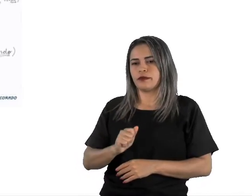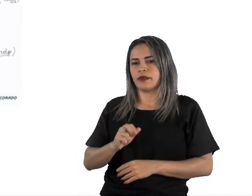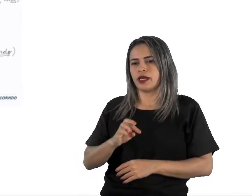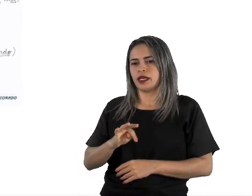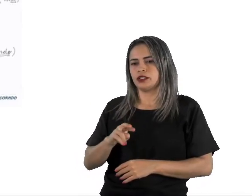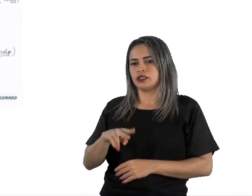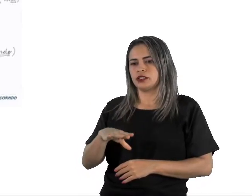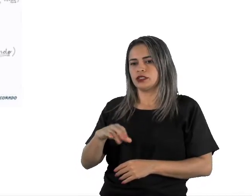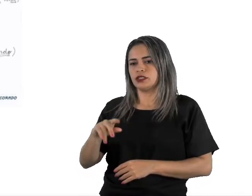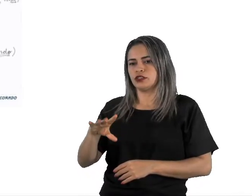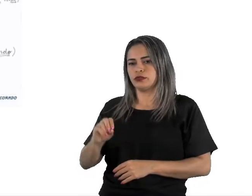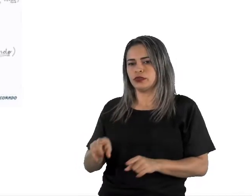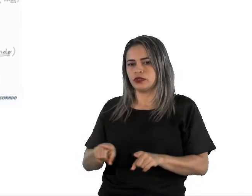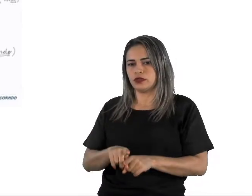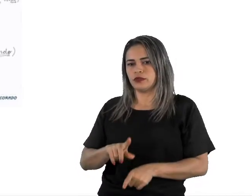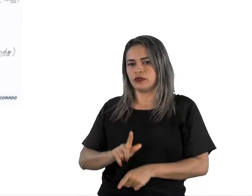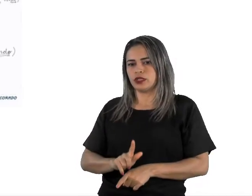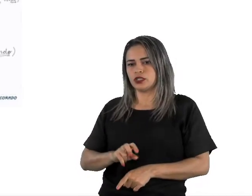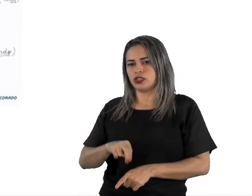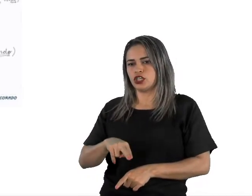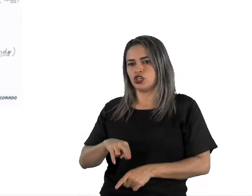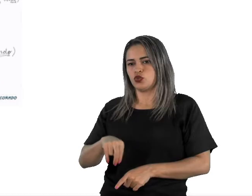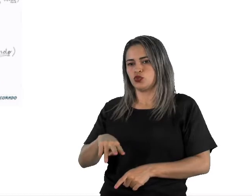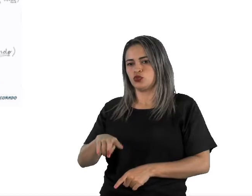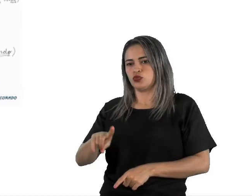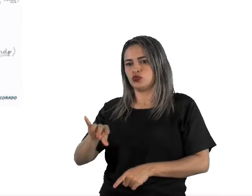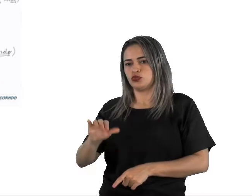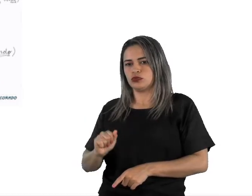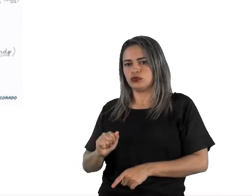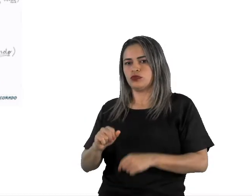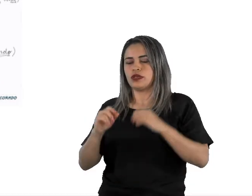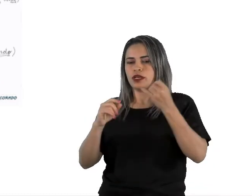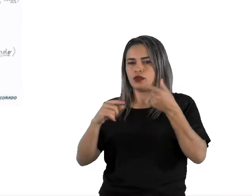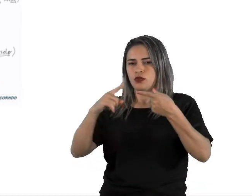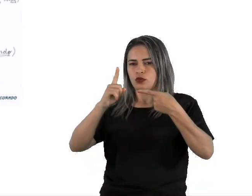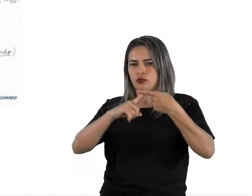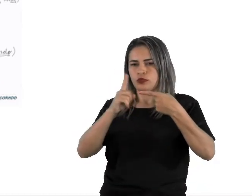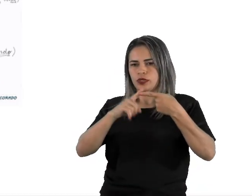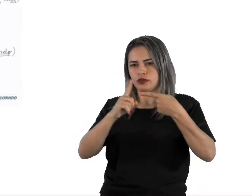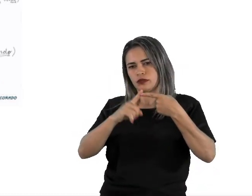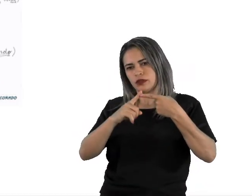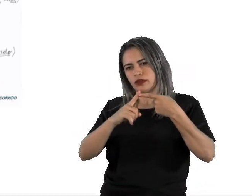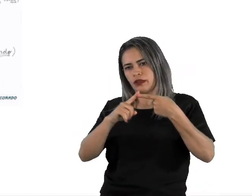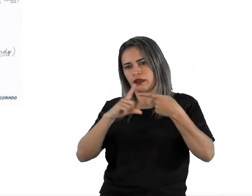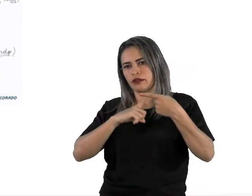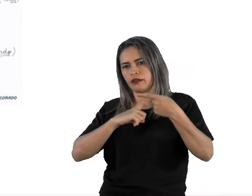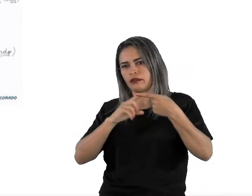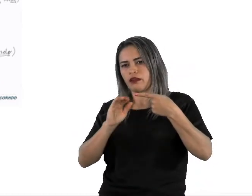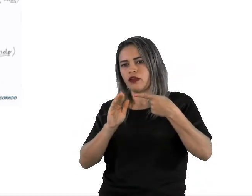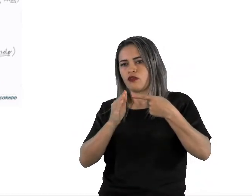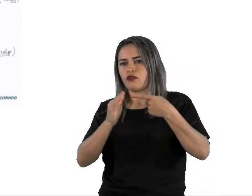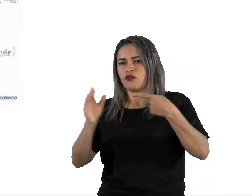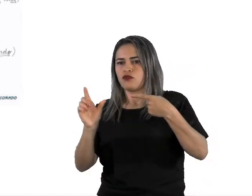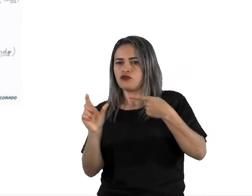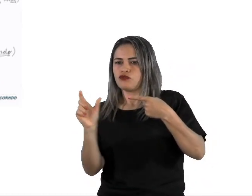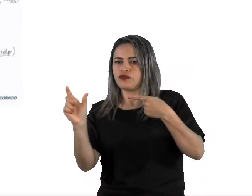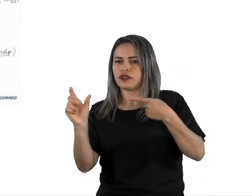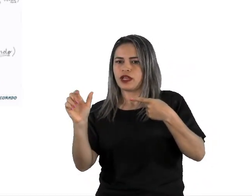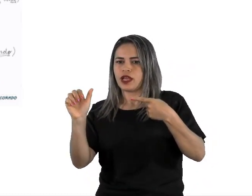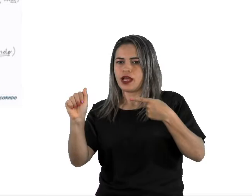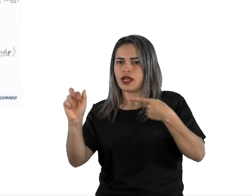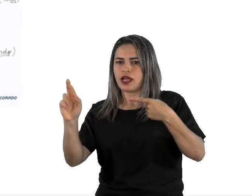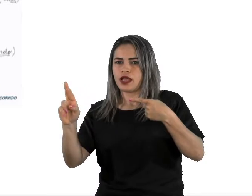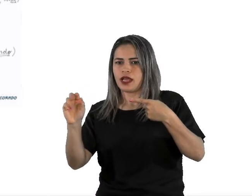O infinitivo é a forma básica do verbo, quando ele tem essa terminação aí, AR, ER ou